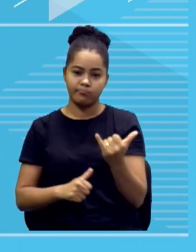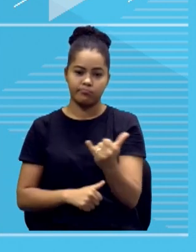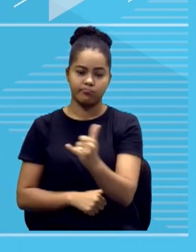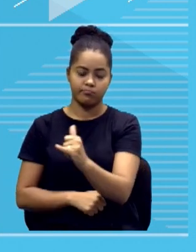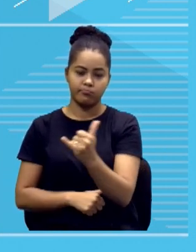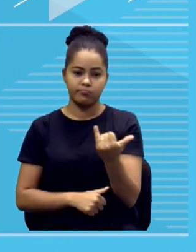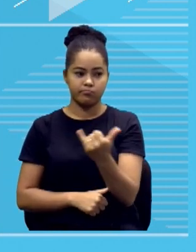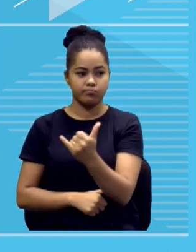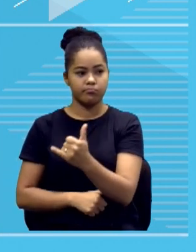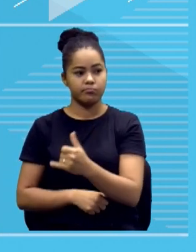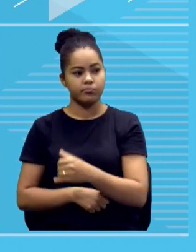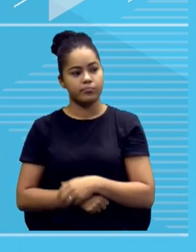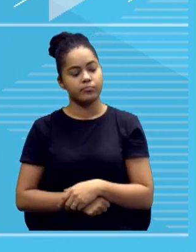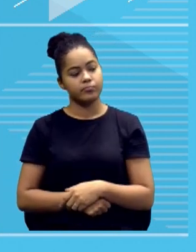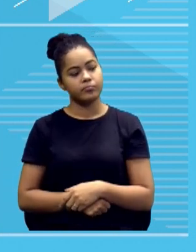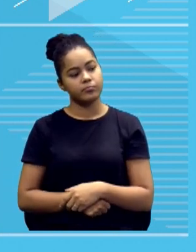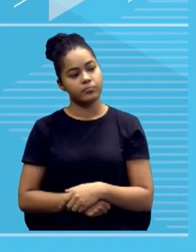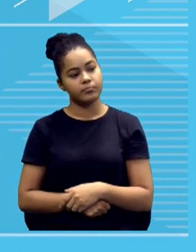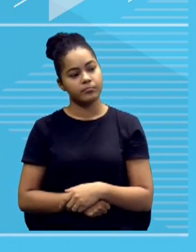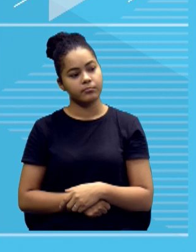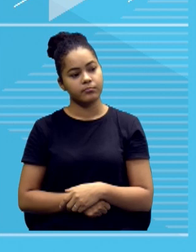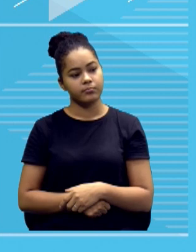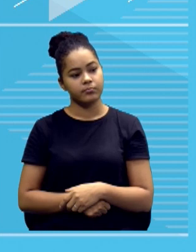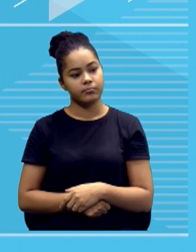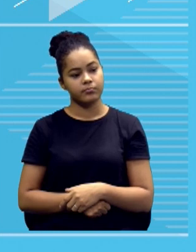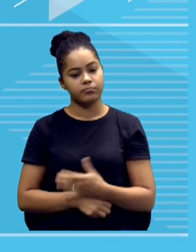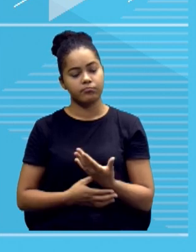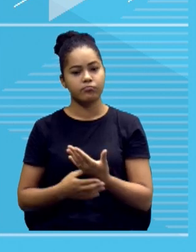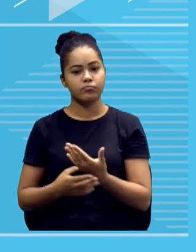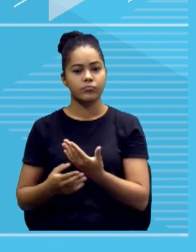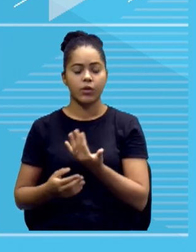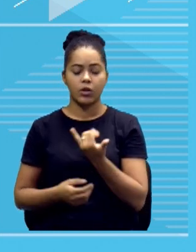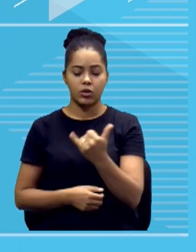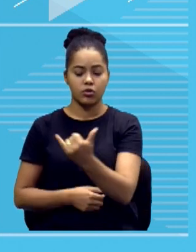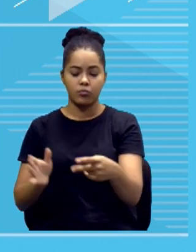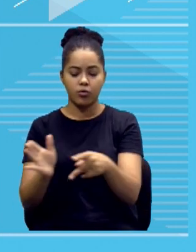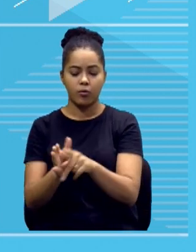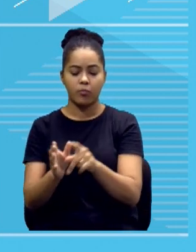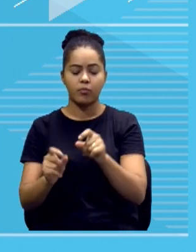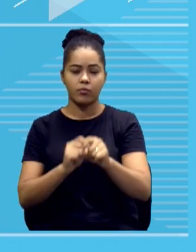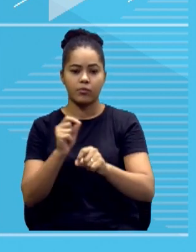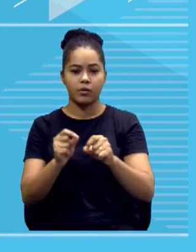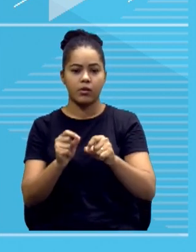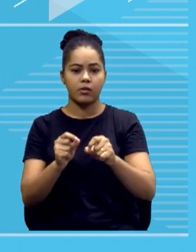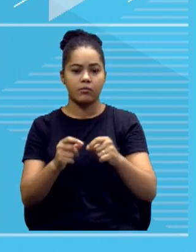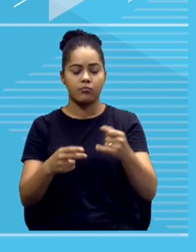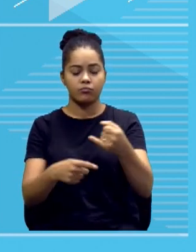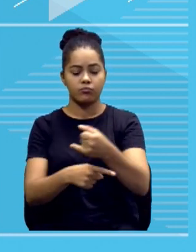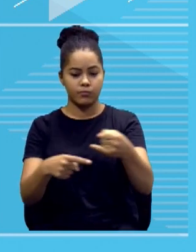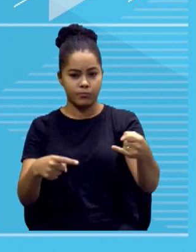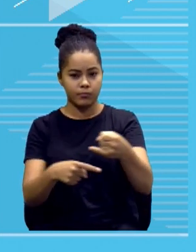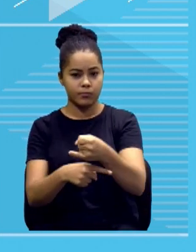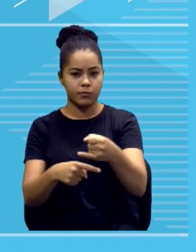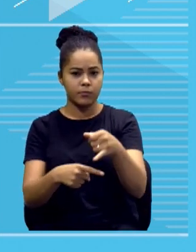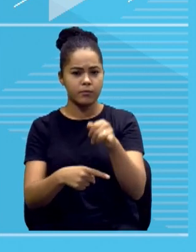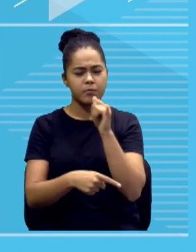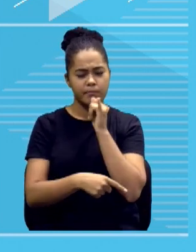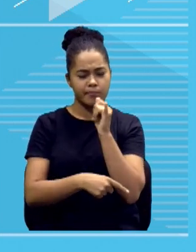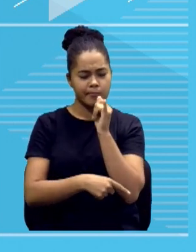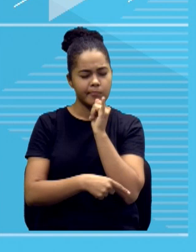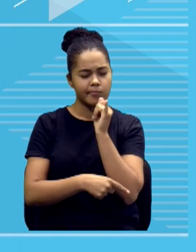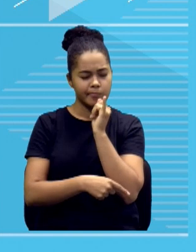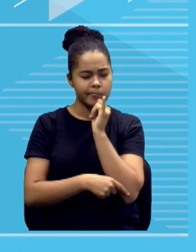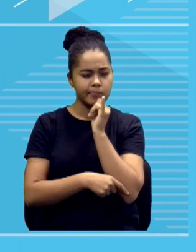por geradores pode ser usada para alimentar circuitos elétricos. E aí, dá um exemplo de gerador